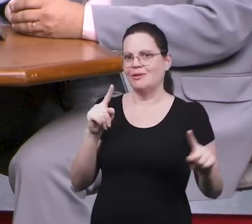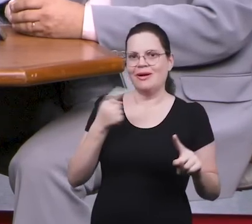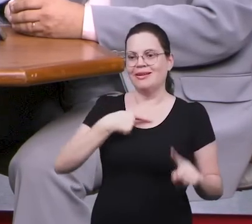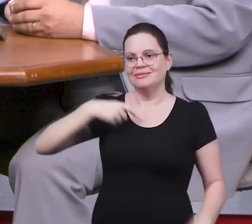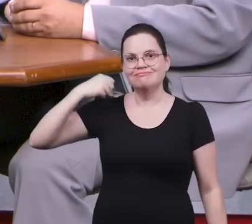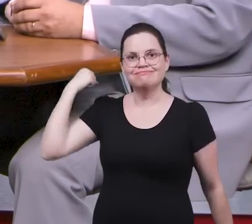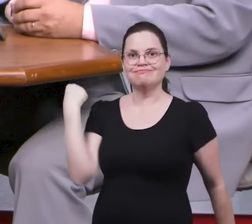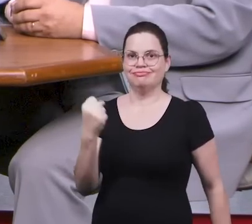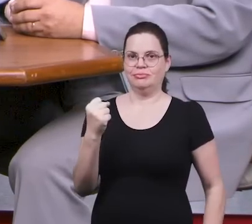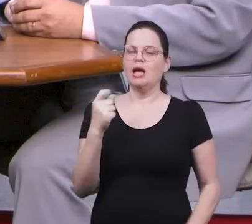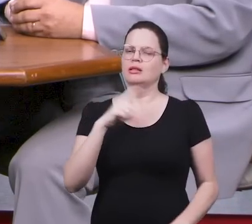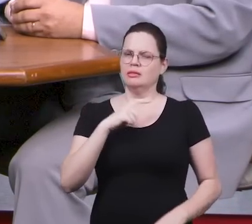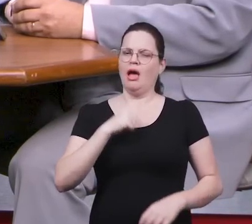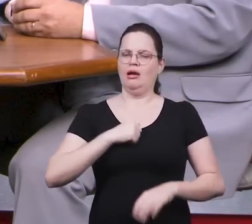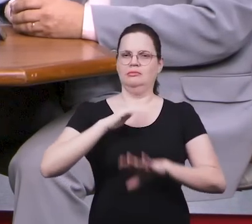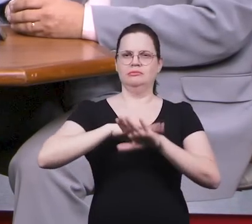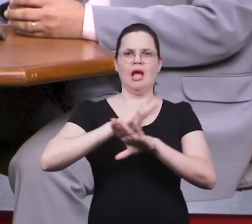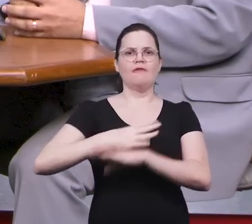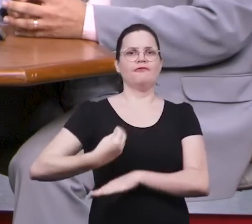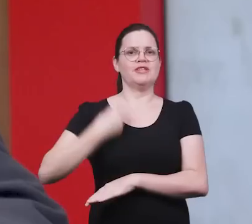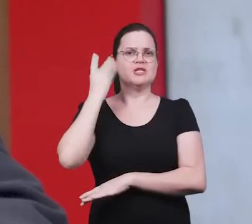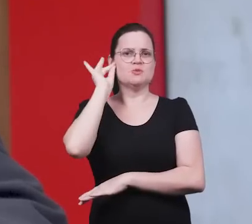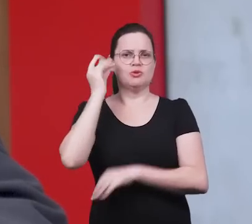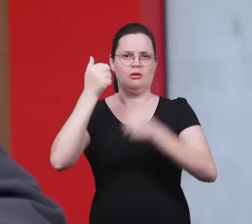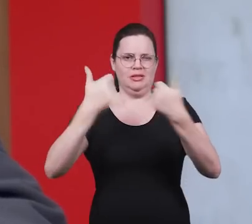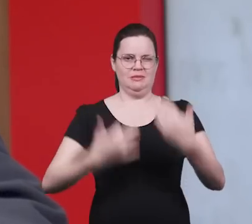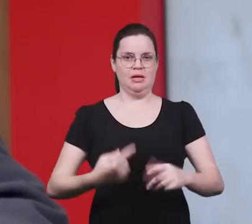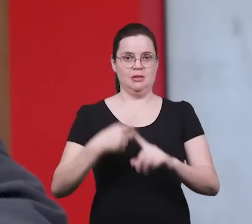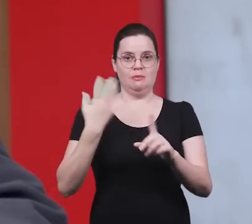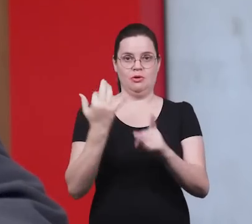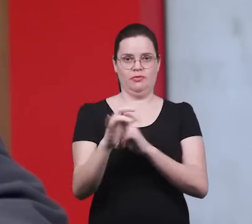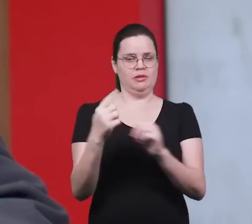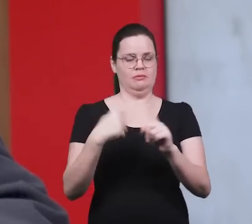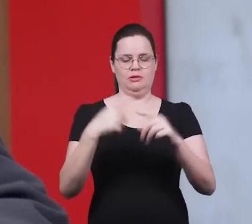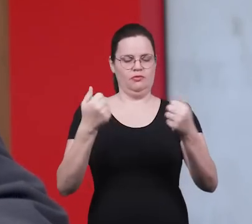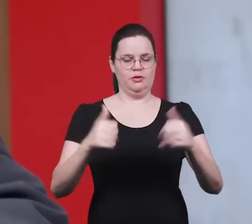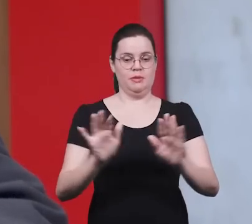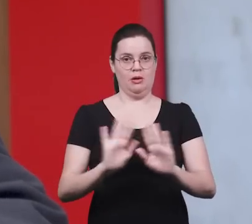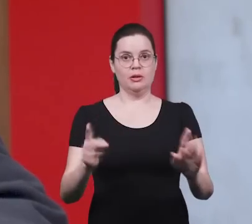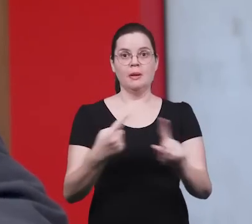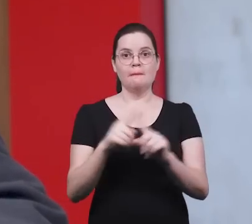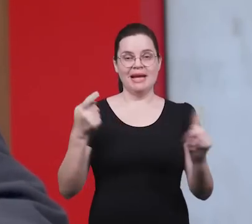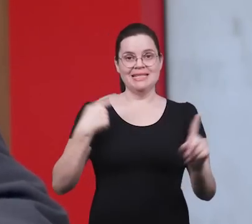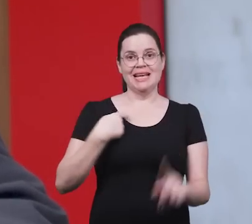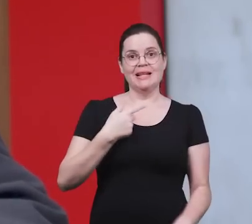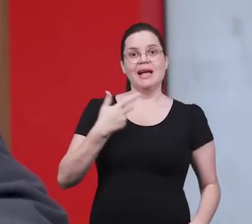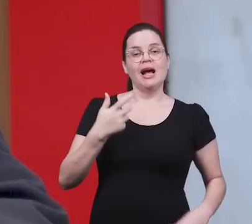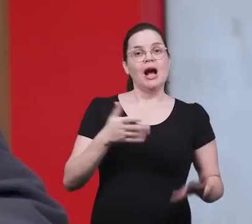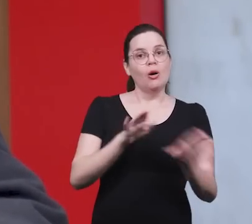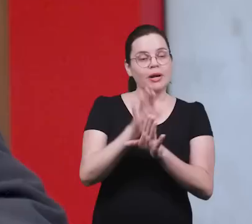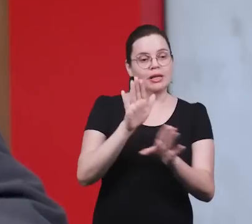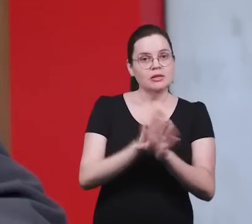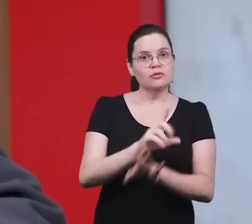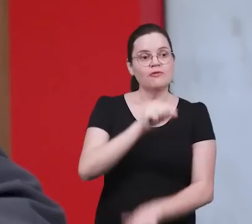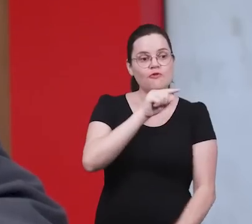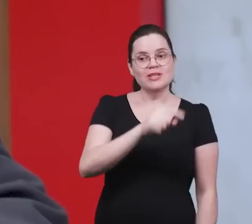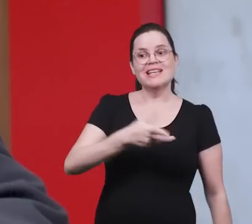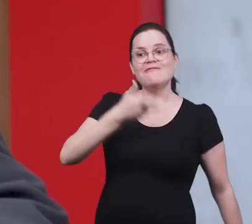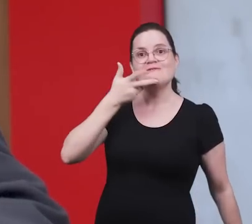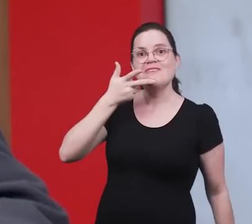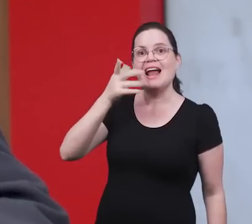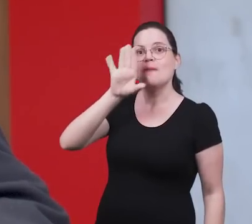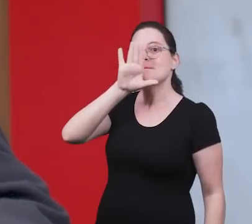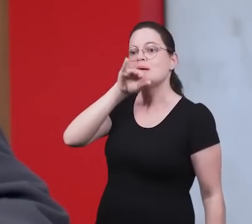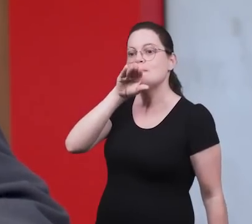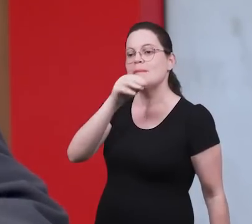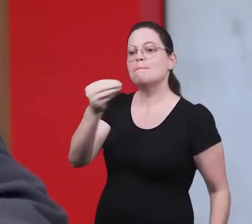nisso neste programa. Mas a orientação era que Moisés falasse com a rocha, dá-nos água. Ele fere a rocha, sai novamente a